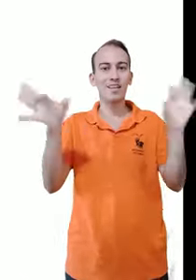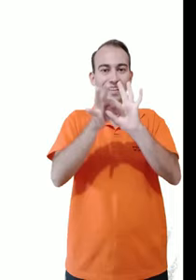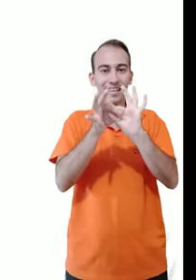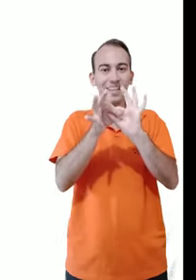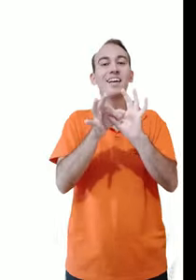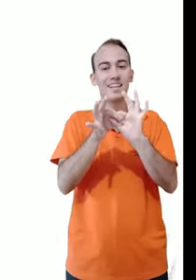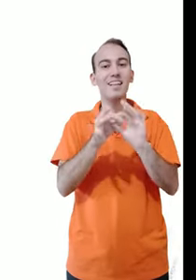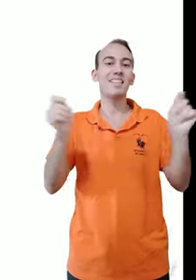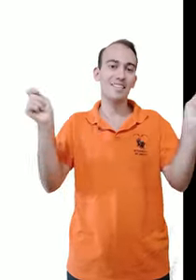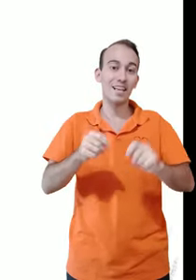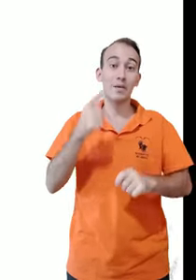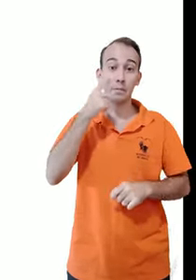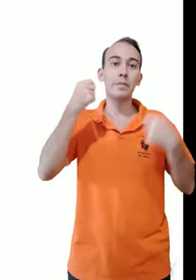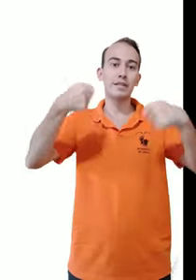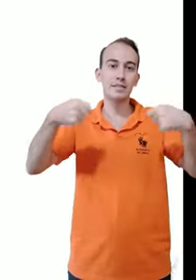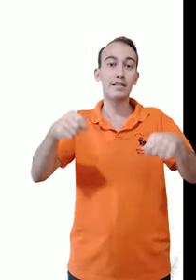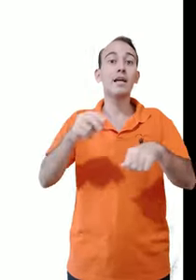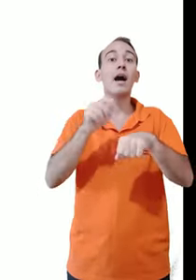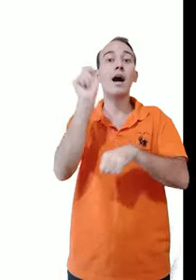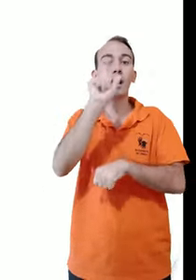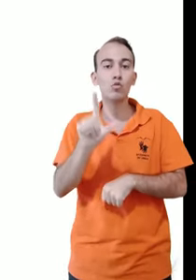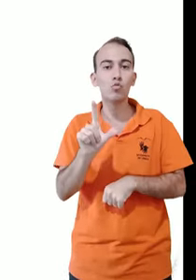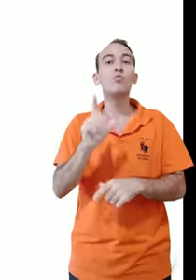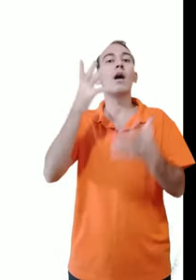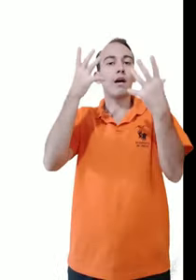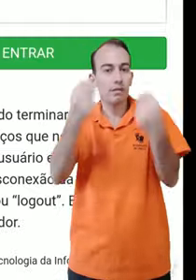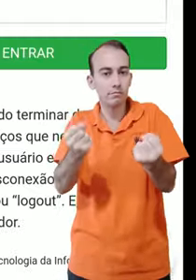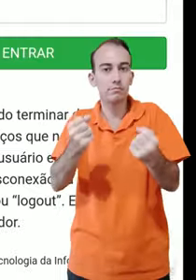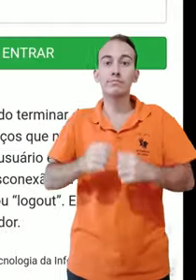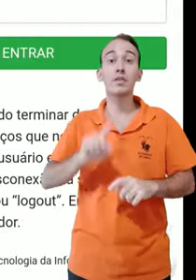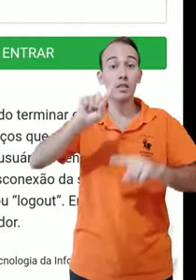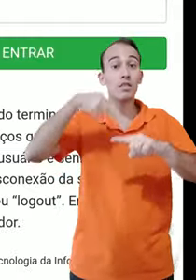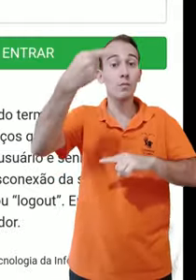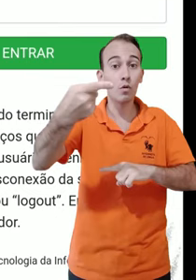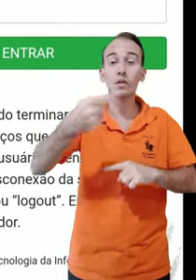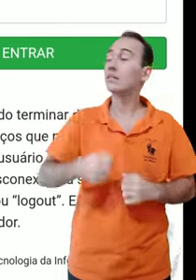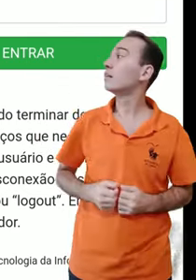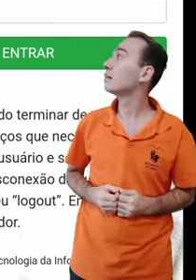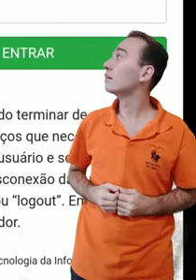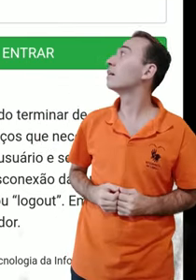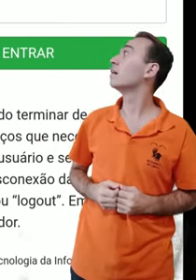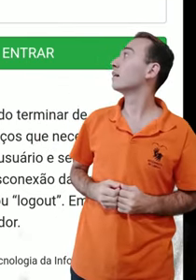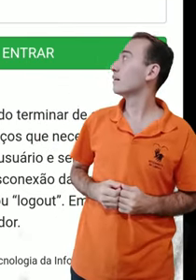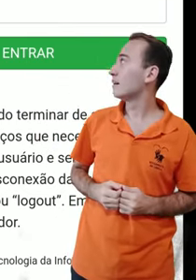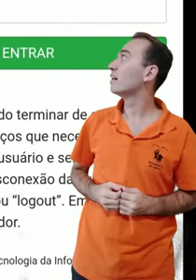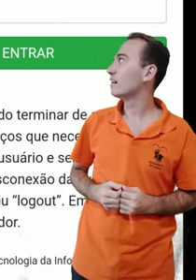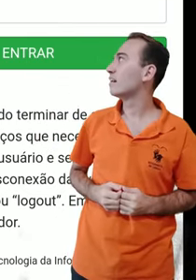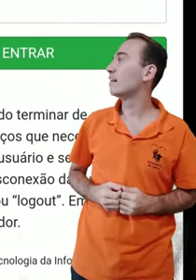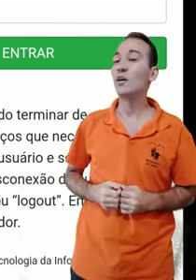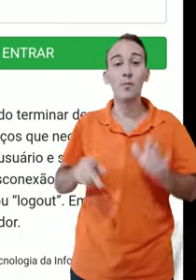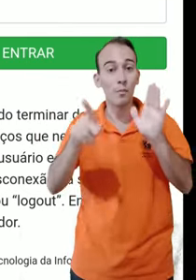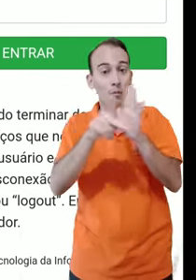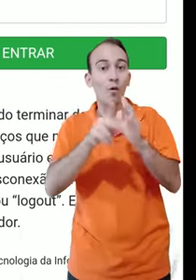aceitar para concordar com a política de privacidade e os termos de serviço da Google para os alunos da UFES depois de aceitar você